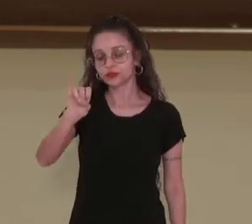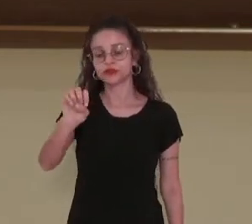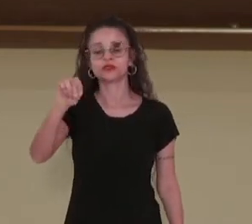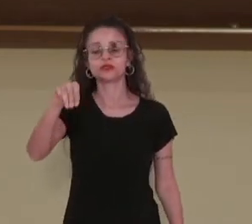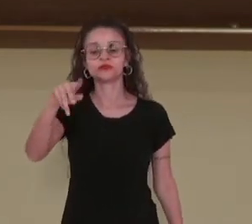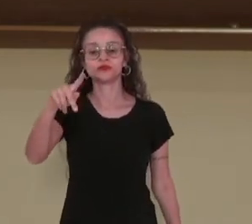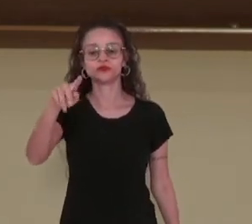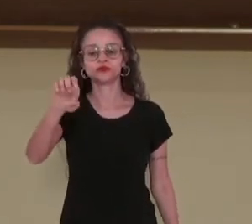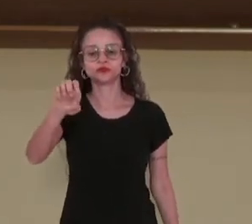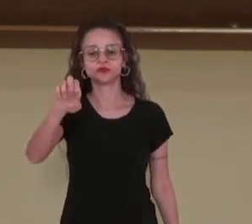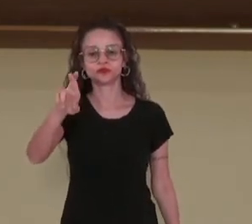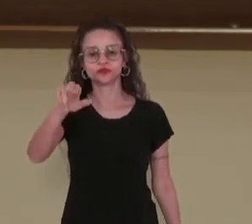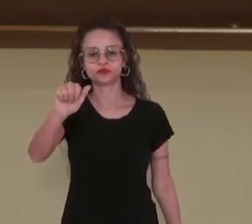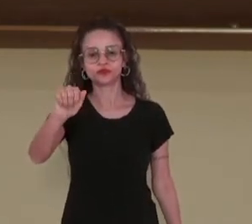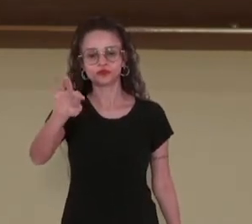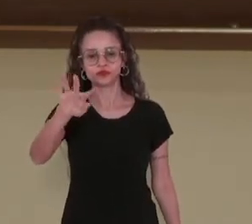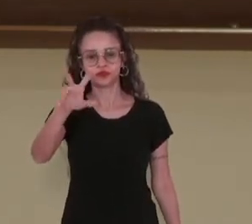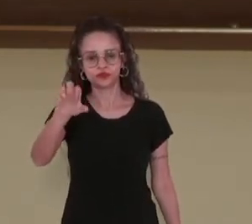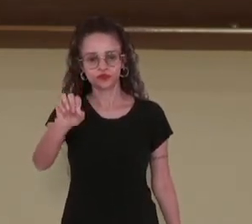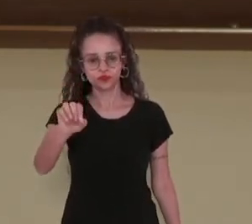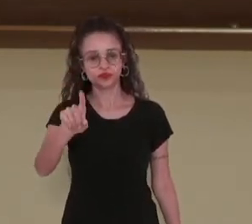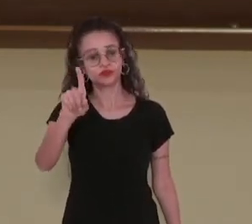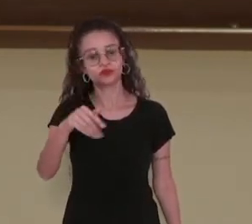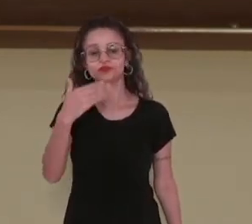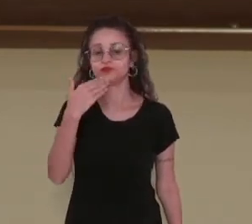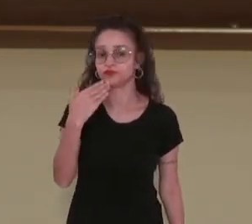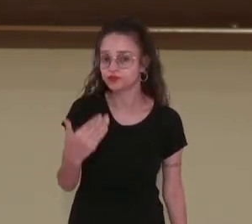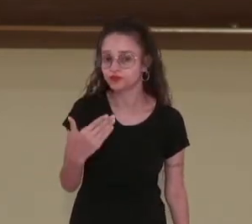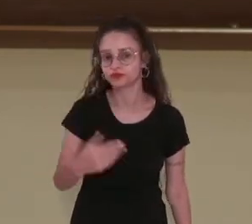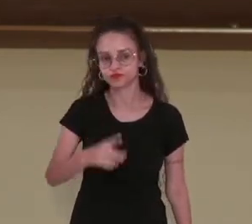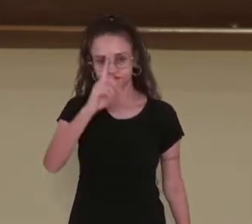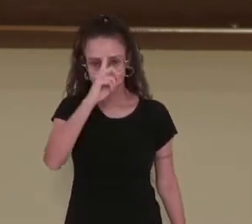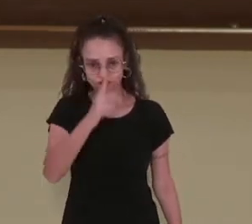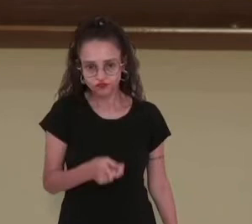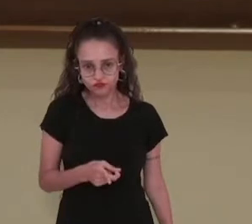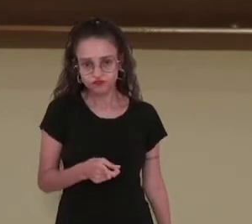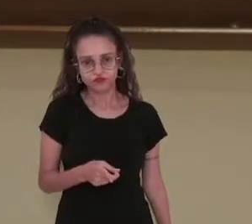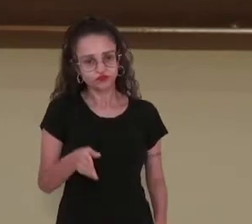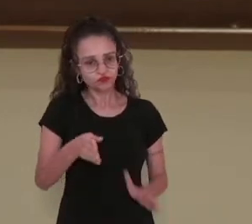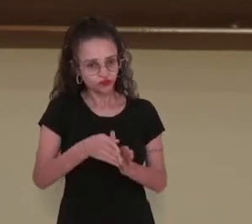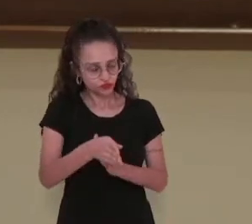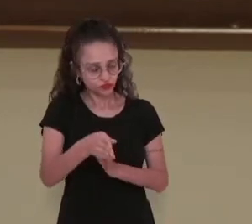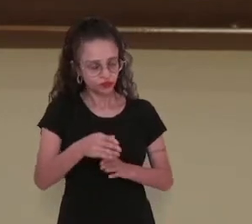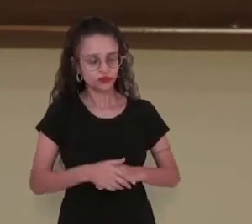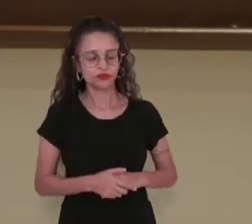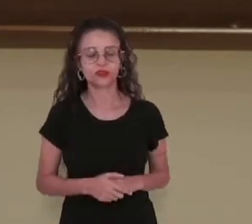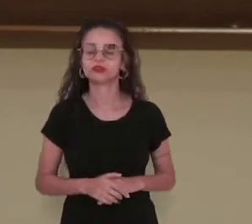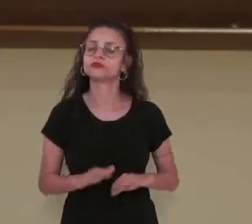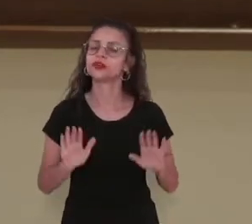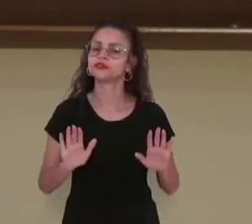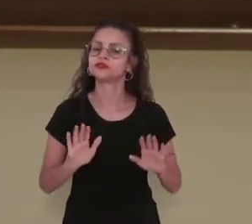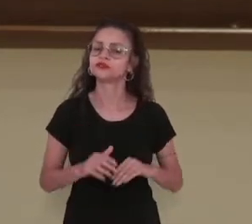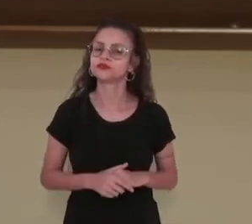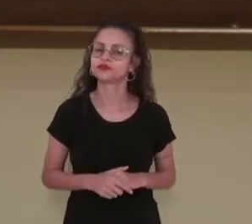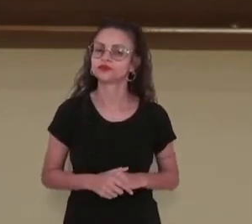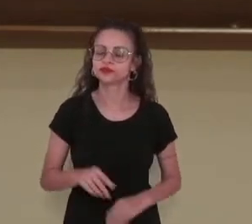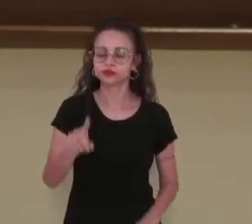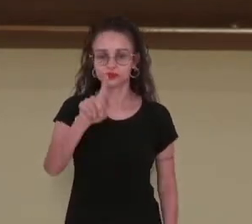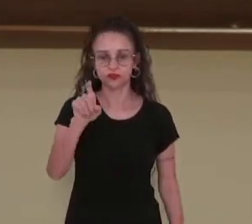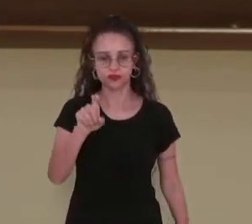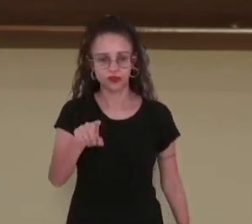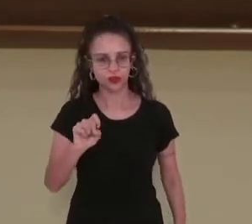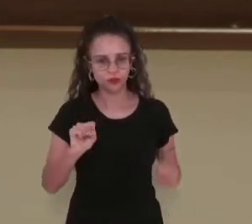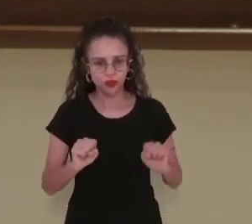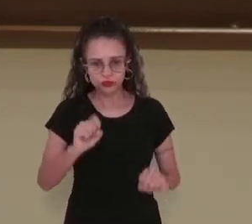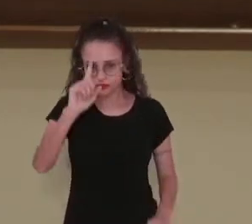o que ele é? É quando você dá um pedido, uma ordem, um conselho. Mas vem cá, será que eu posso dar